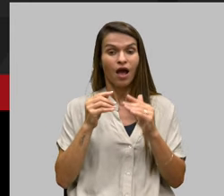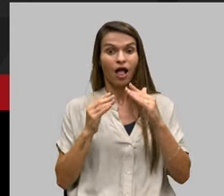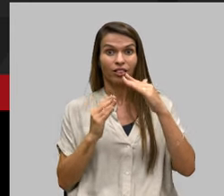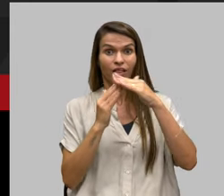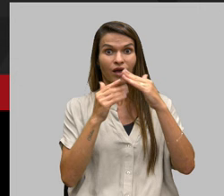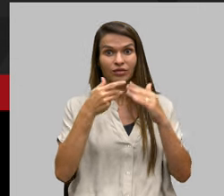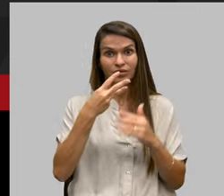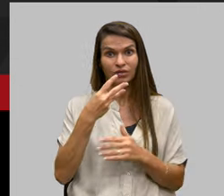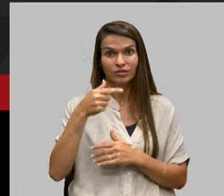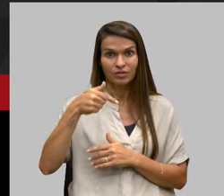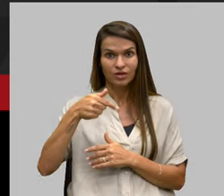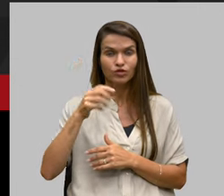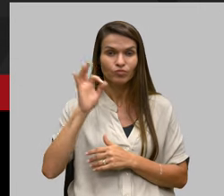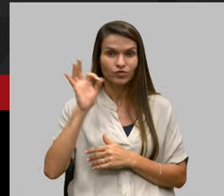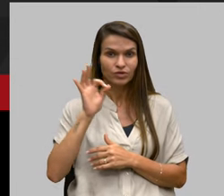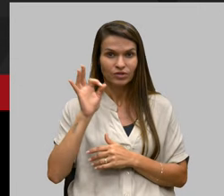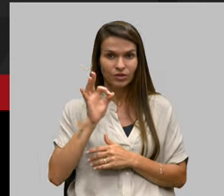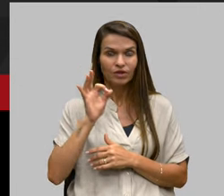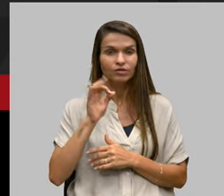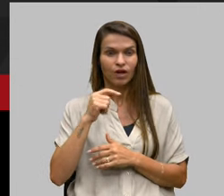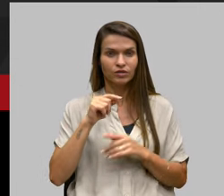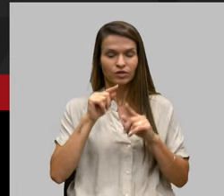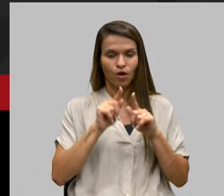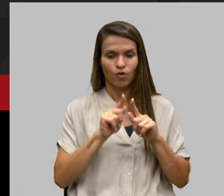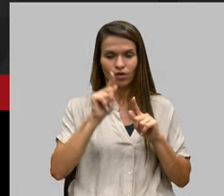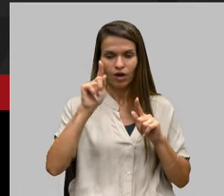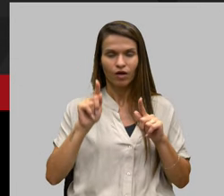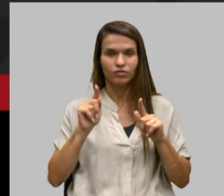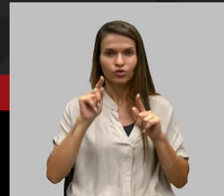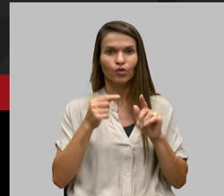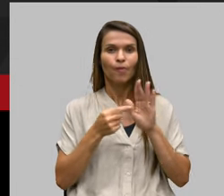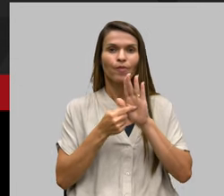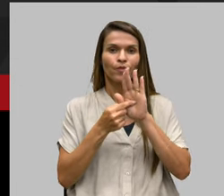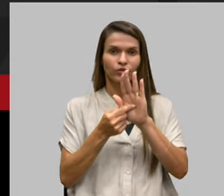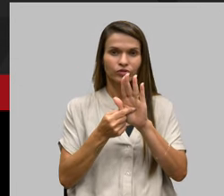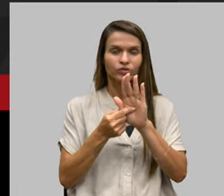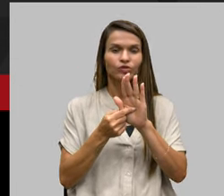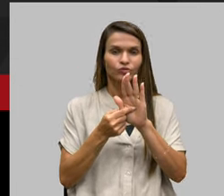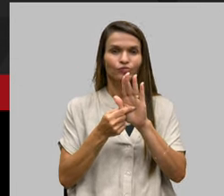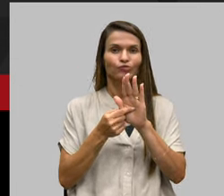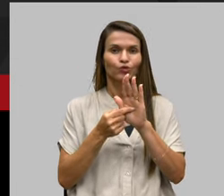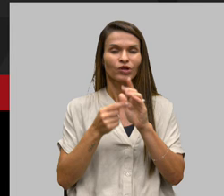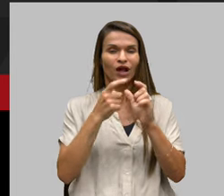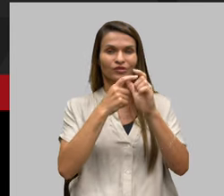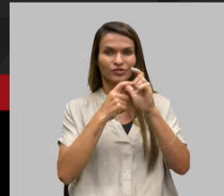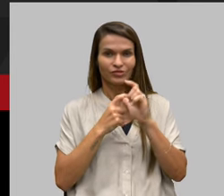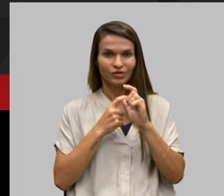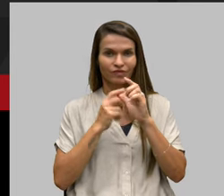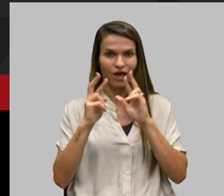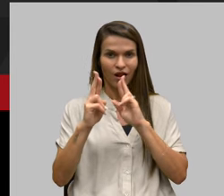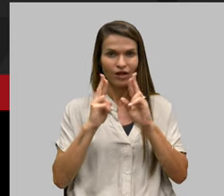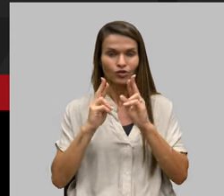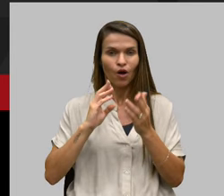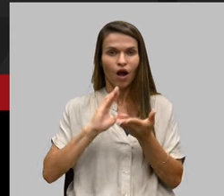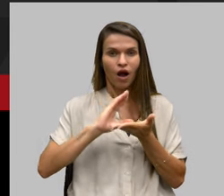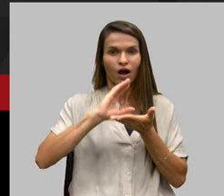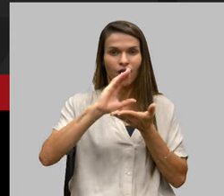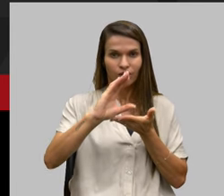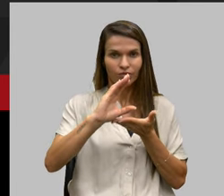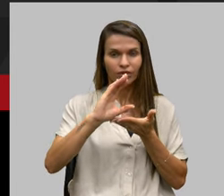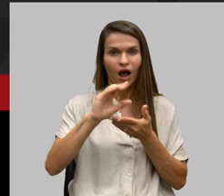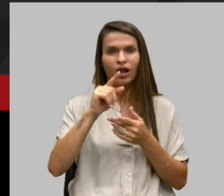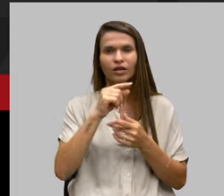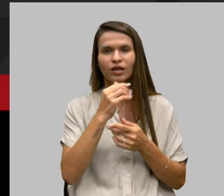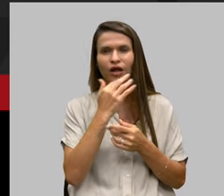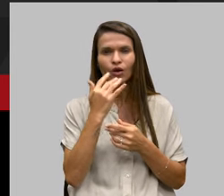de contribuição Esse é o gráfico que nós projetamos aí do saldo devedor em relação às contribuições a linha azul roxa